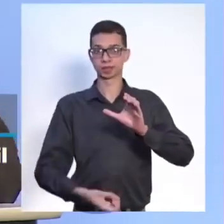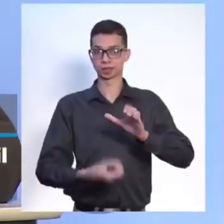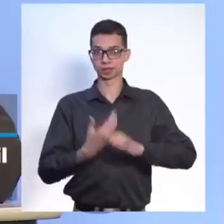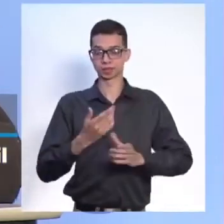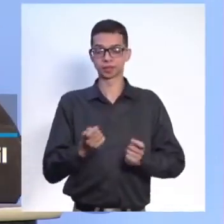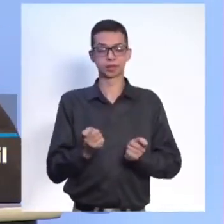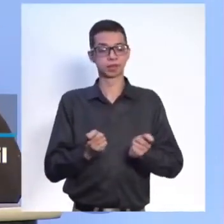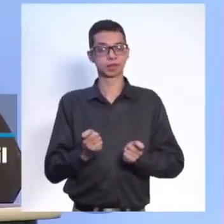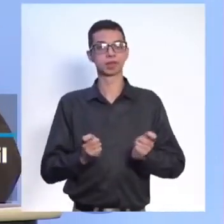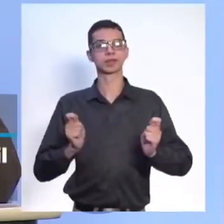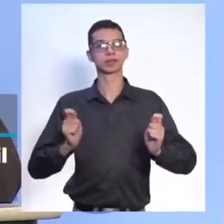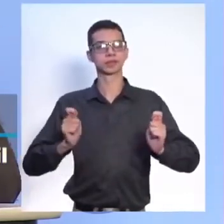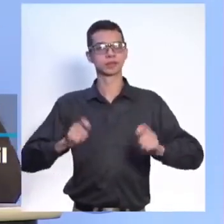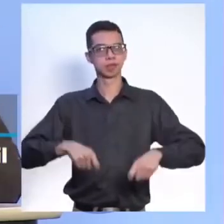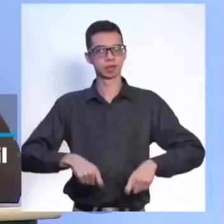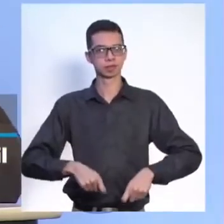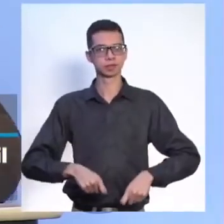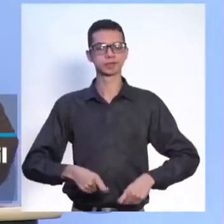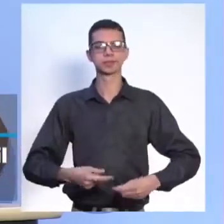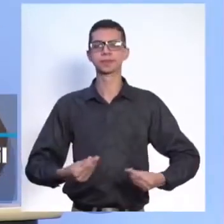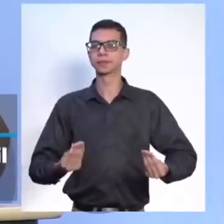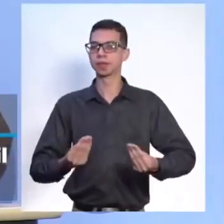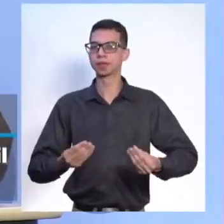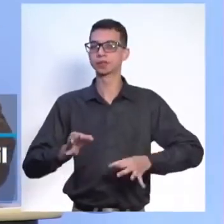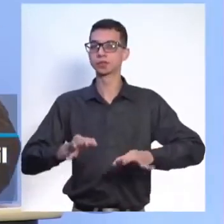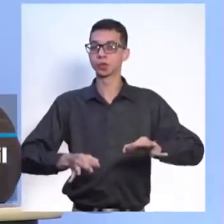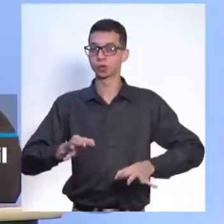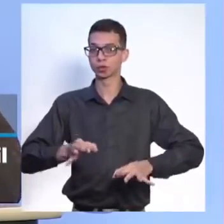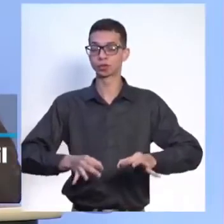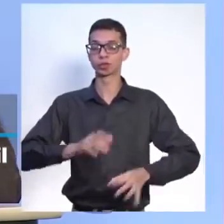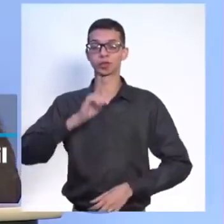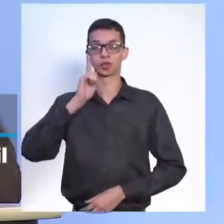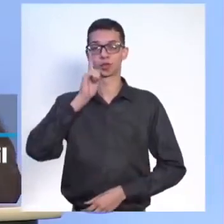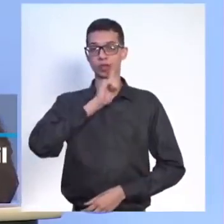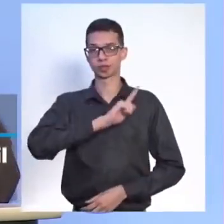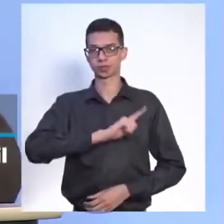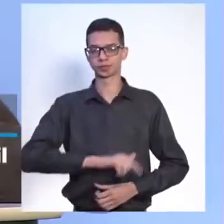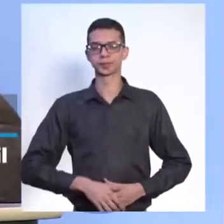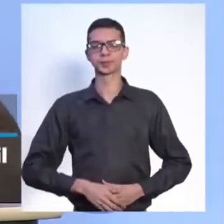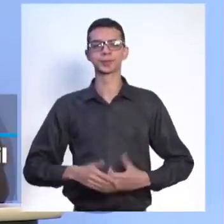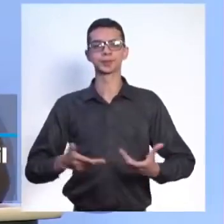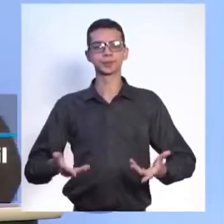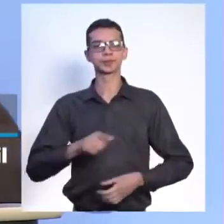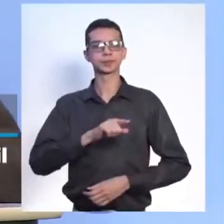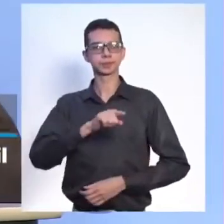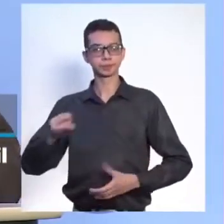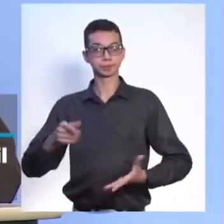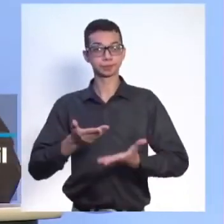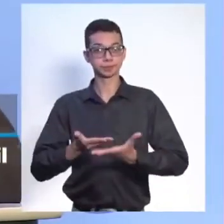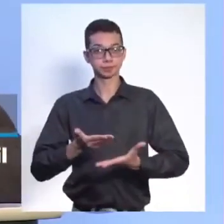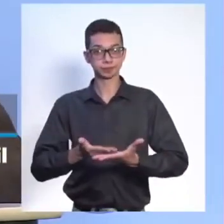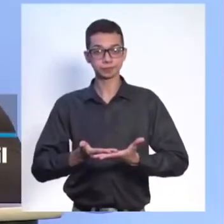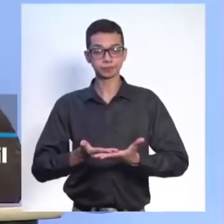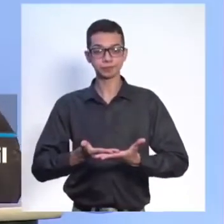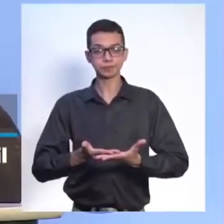que propiciem essa abertura jurídica, ok? Então, vocês aí são os estudantes que estão fazendo a diferença,